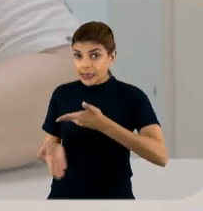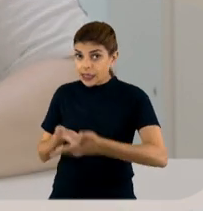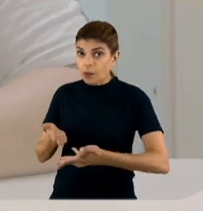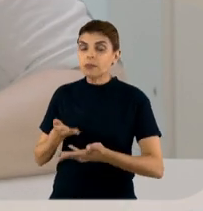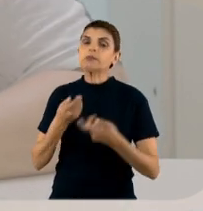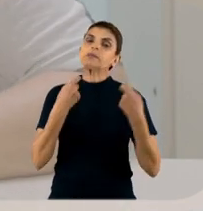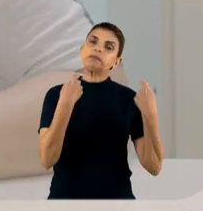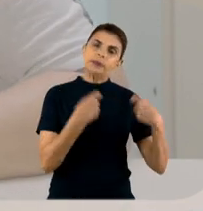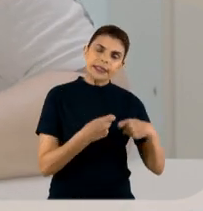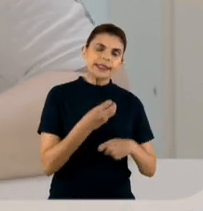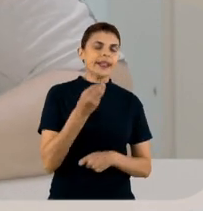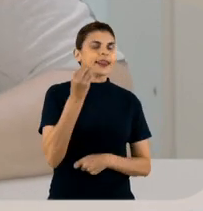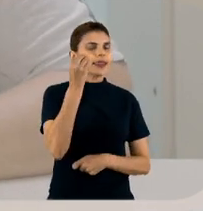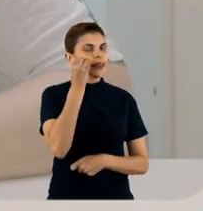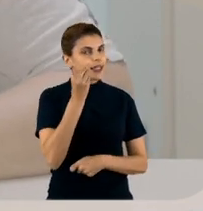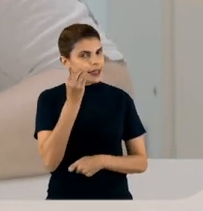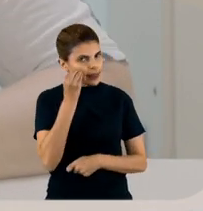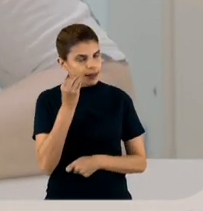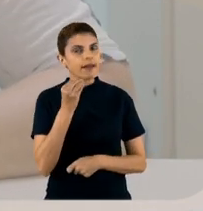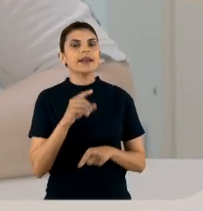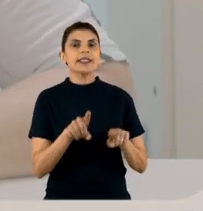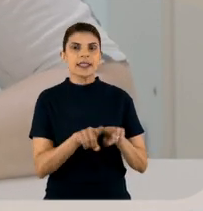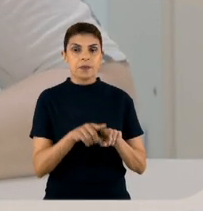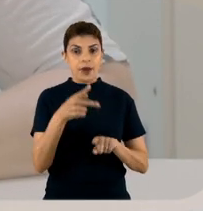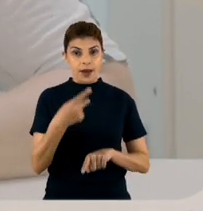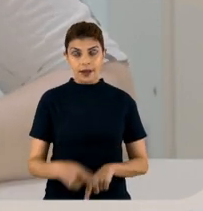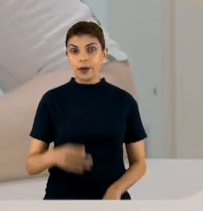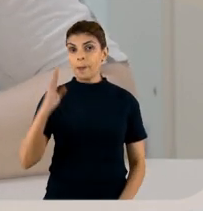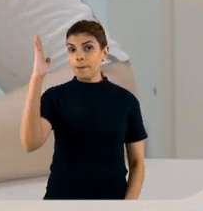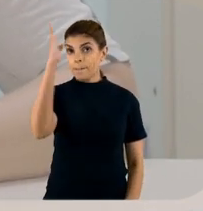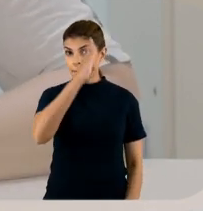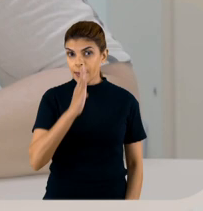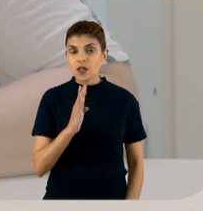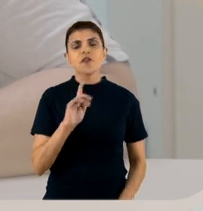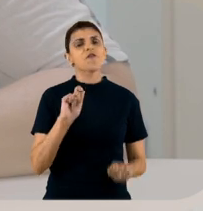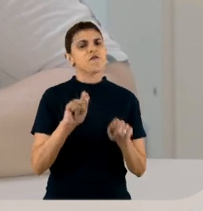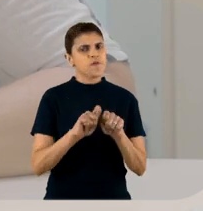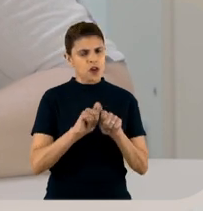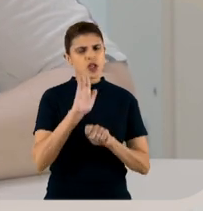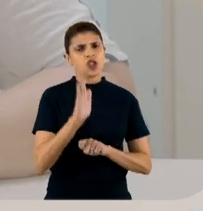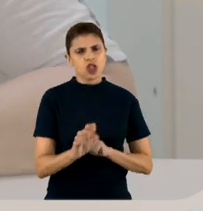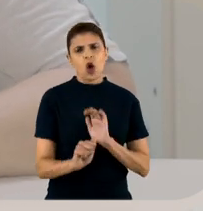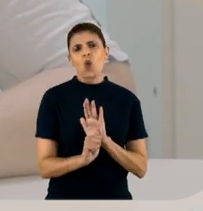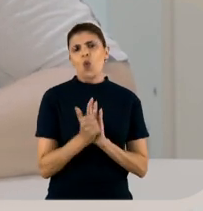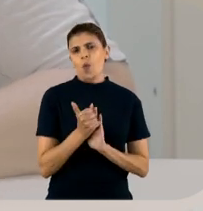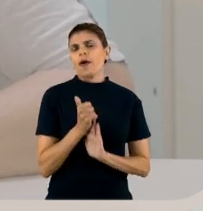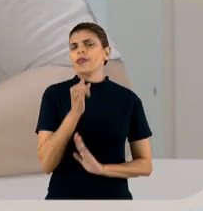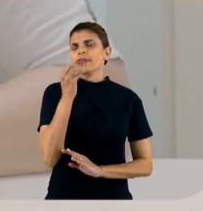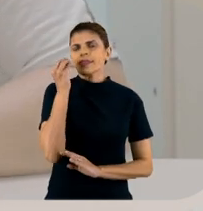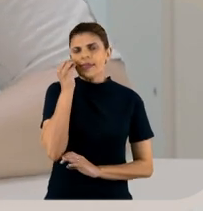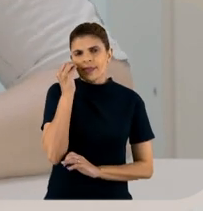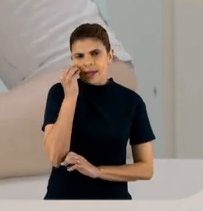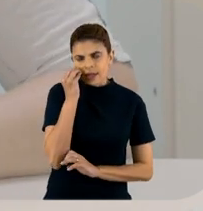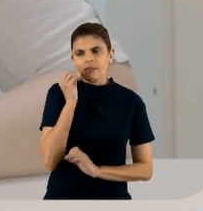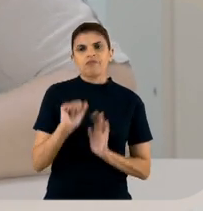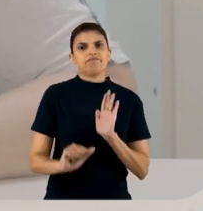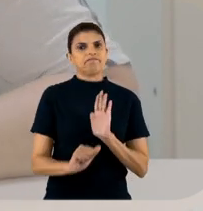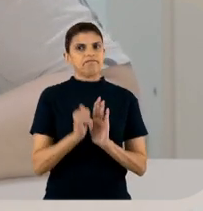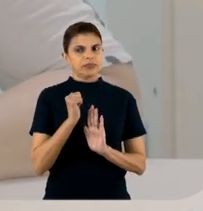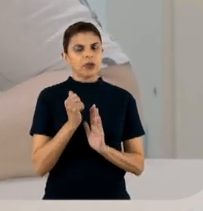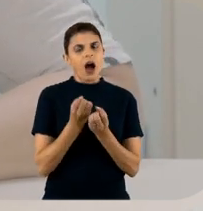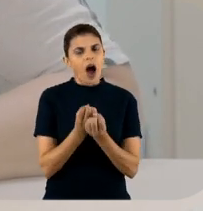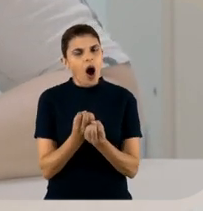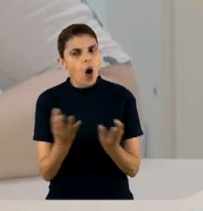tratamento é uma coisa que ainda tem que ser tentada eh aqui mesmo no Brasil a gente já tem uma tentativa de fazer esse